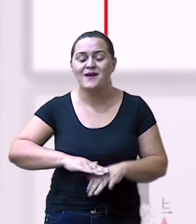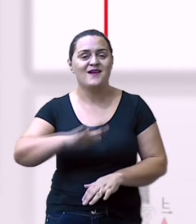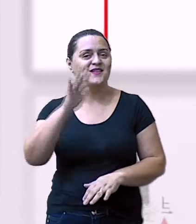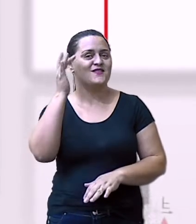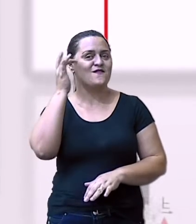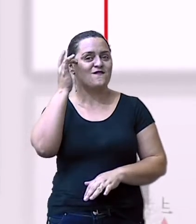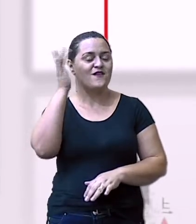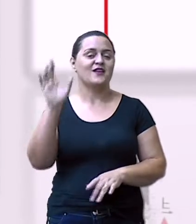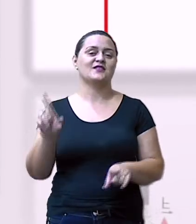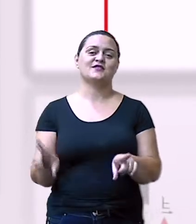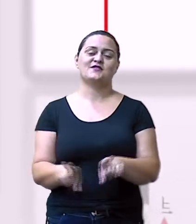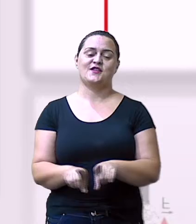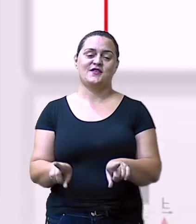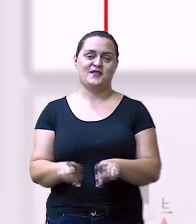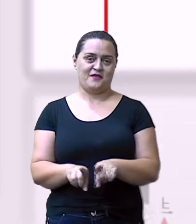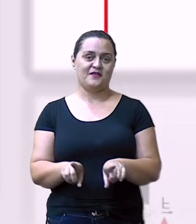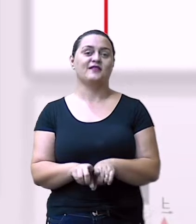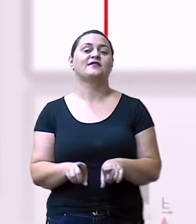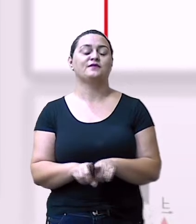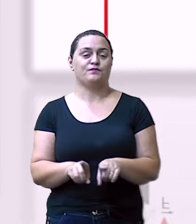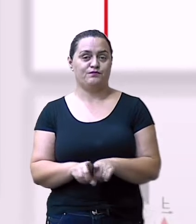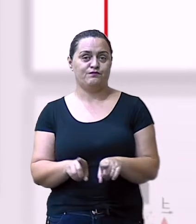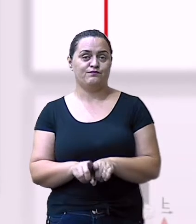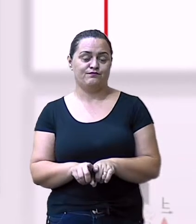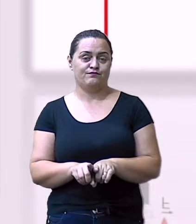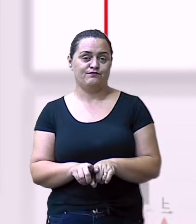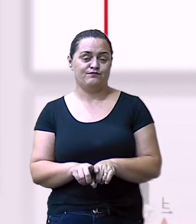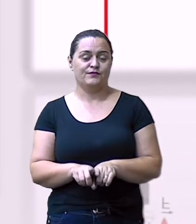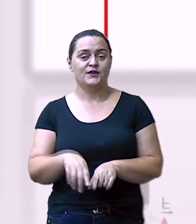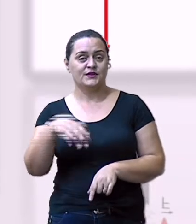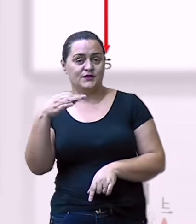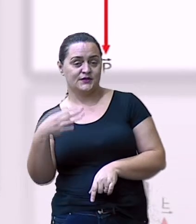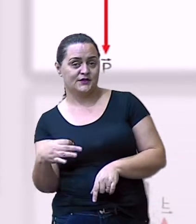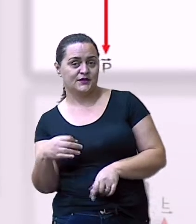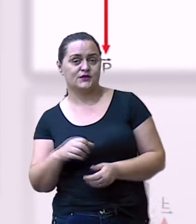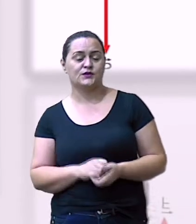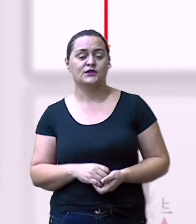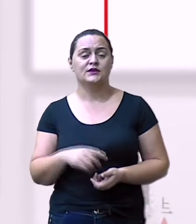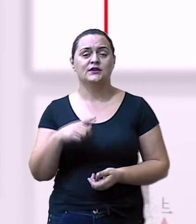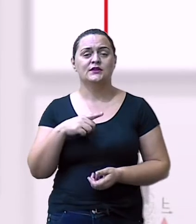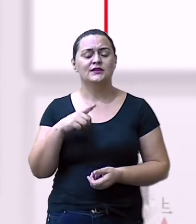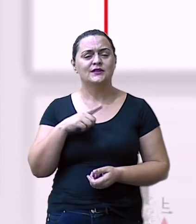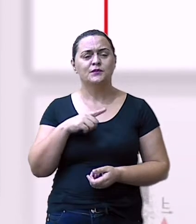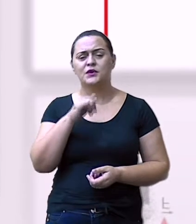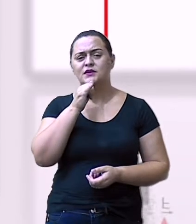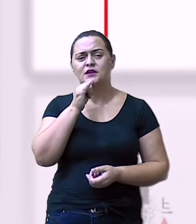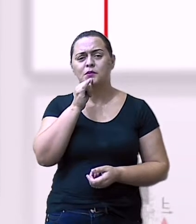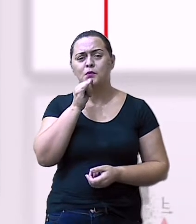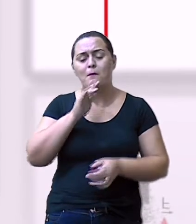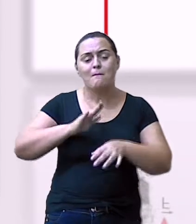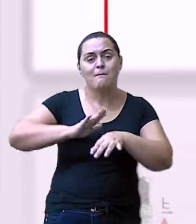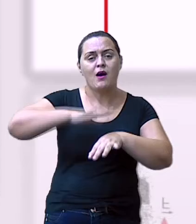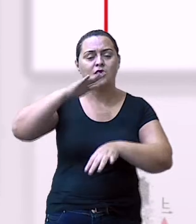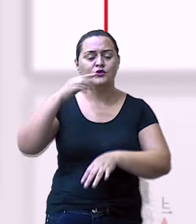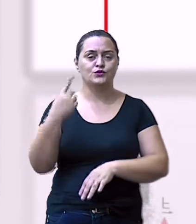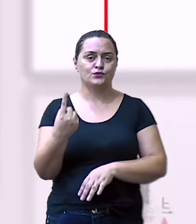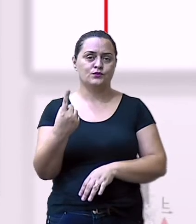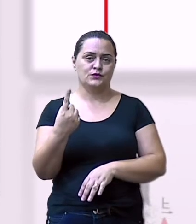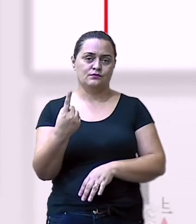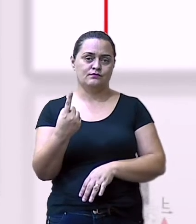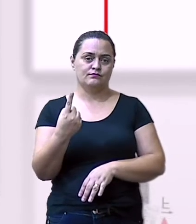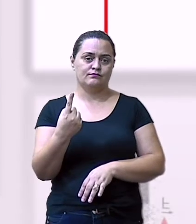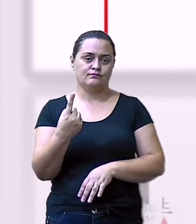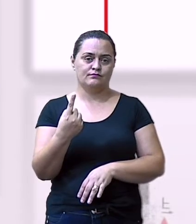deslocar objetos, a gente utiliza a associação de várias roldanas móveis. Como